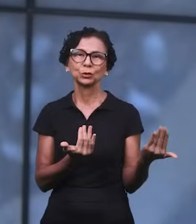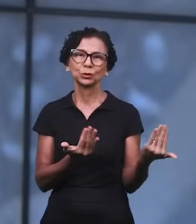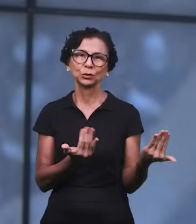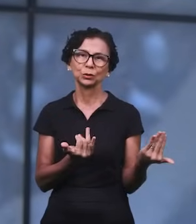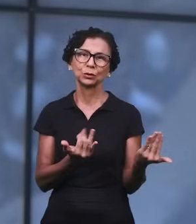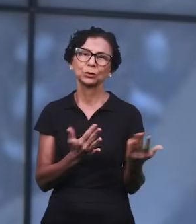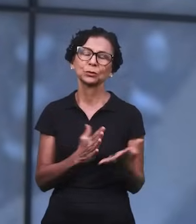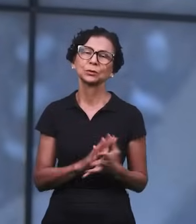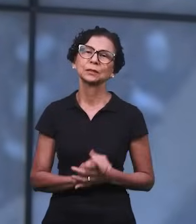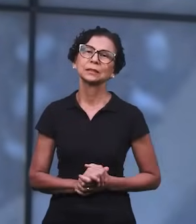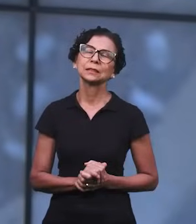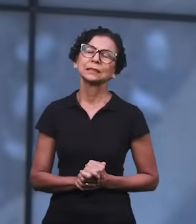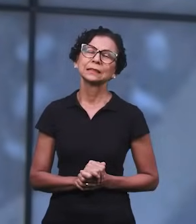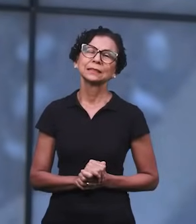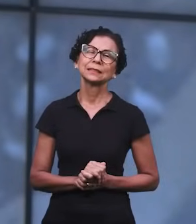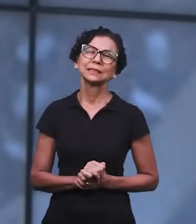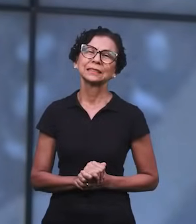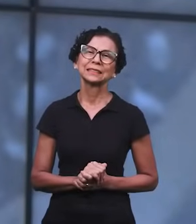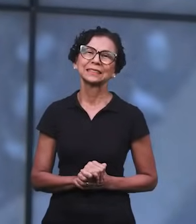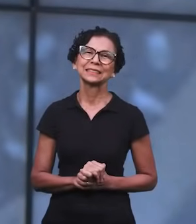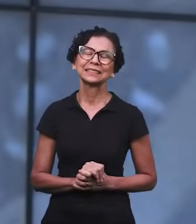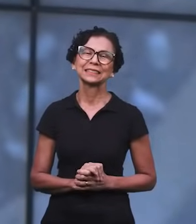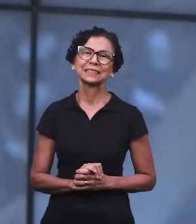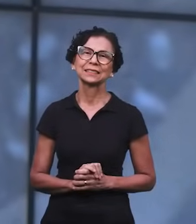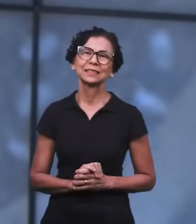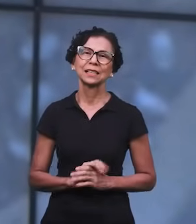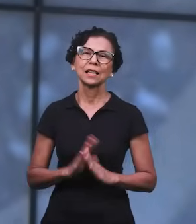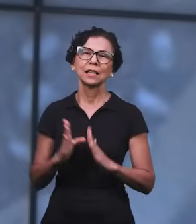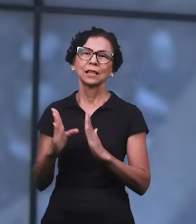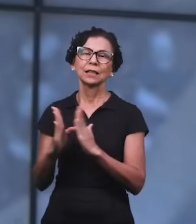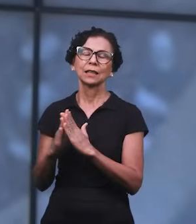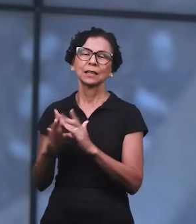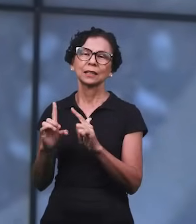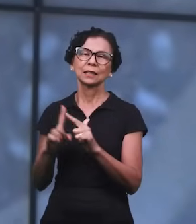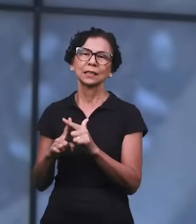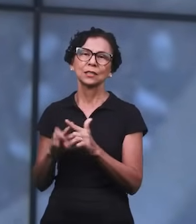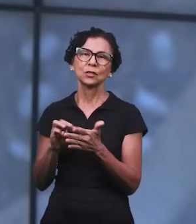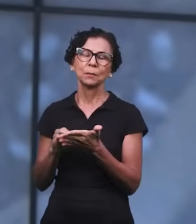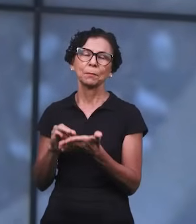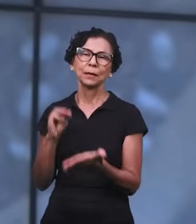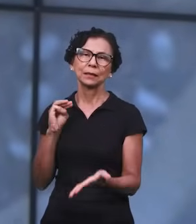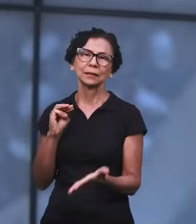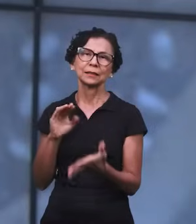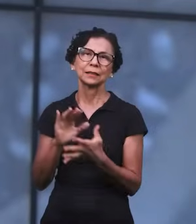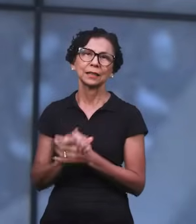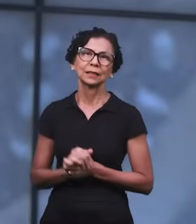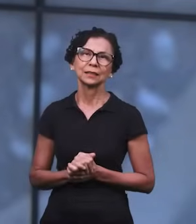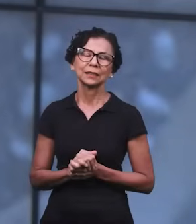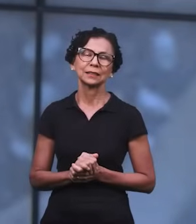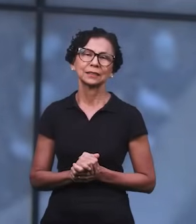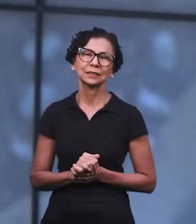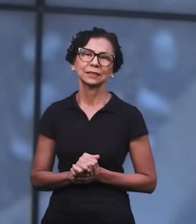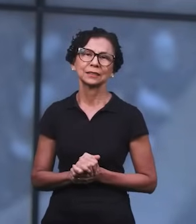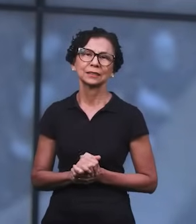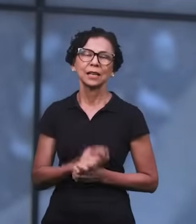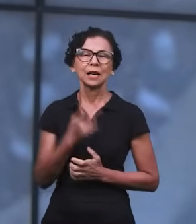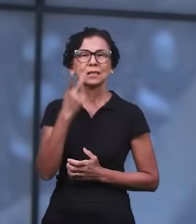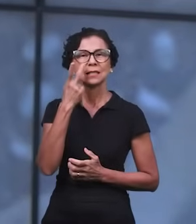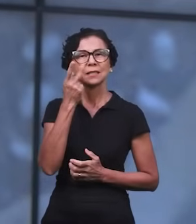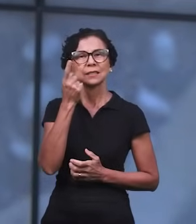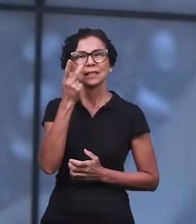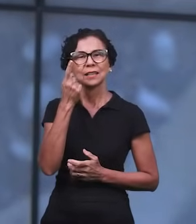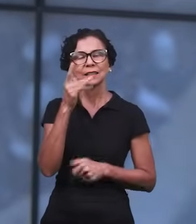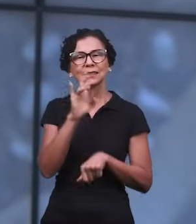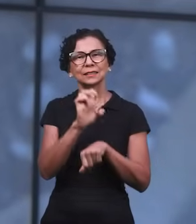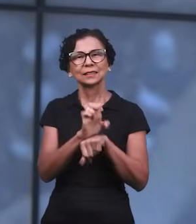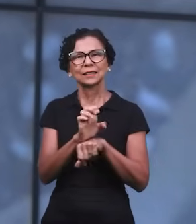essa participação vem da igreja de Vila Manuel Sátiro, em Fortaleza, no estado